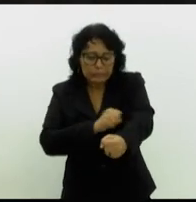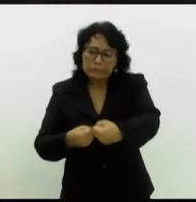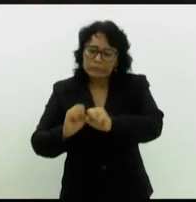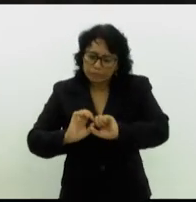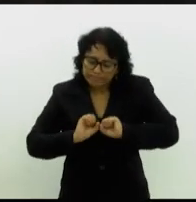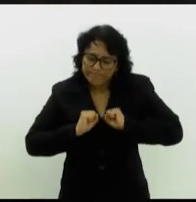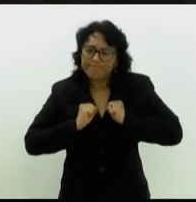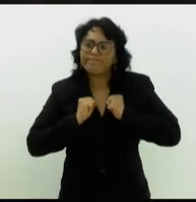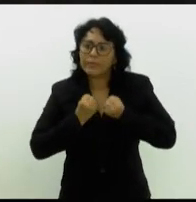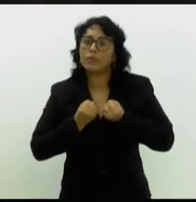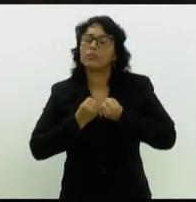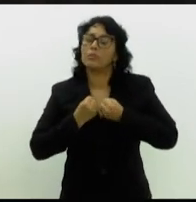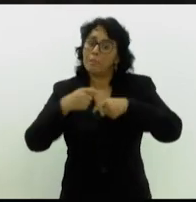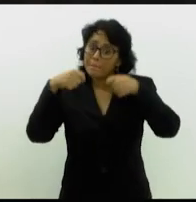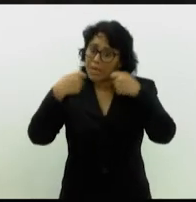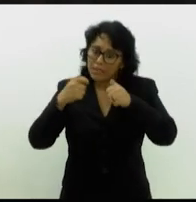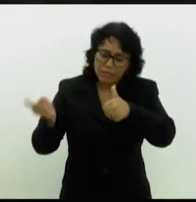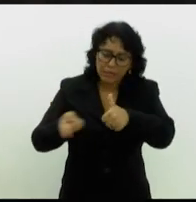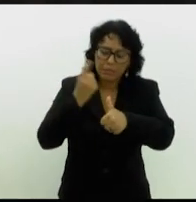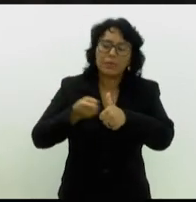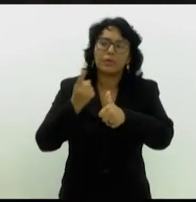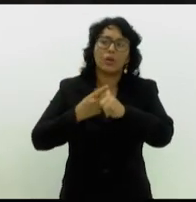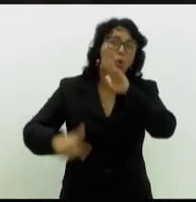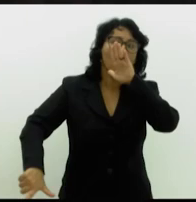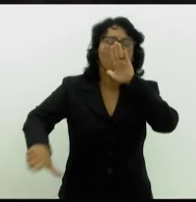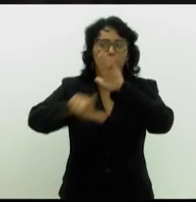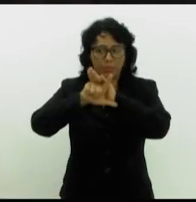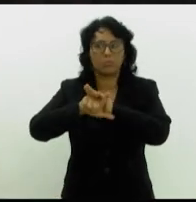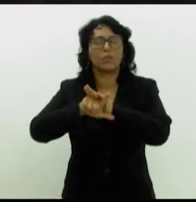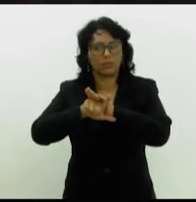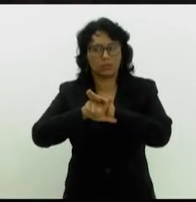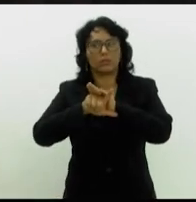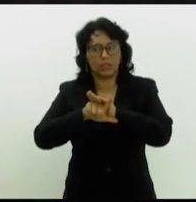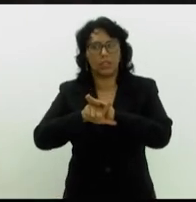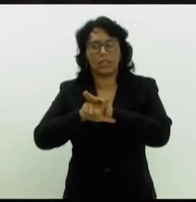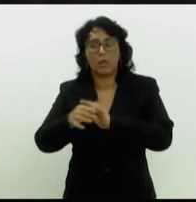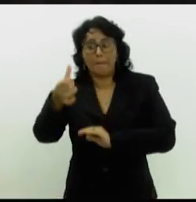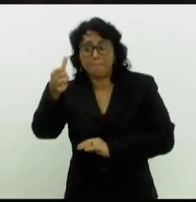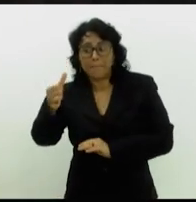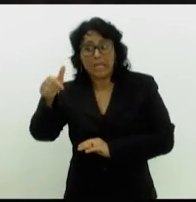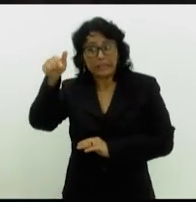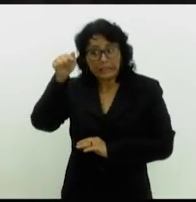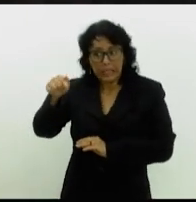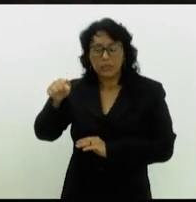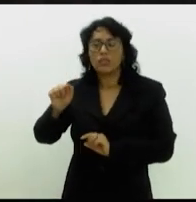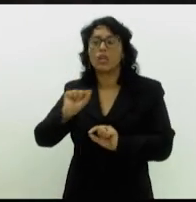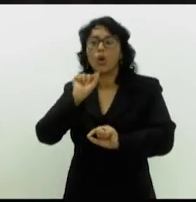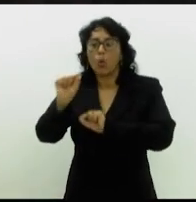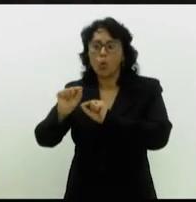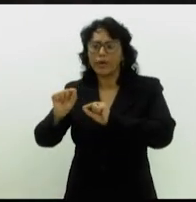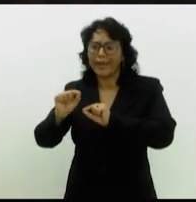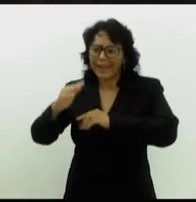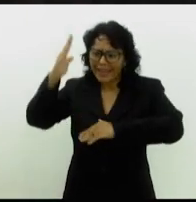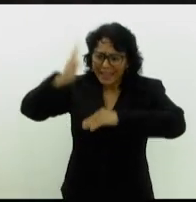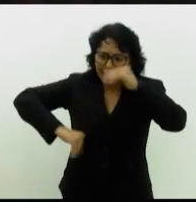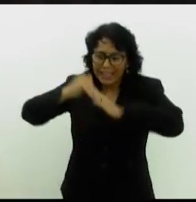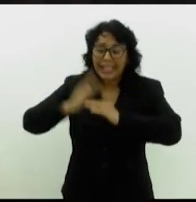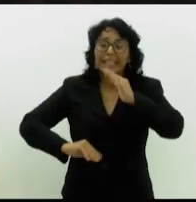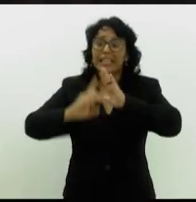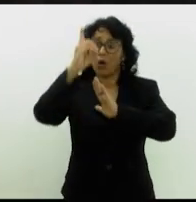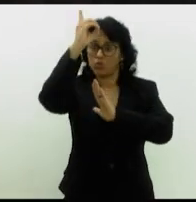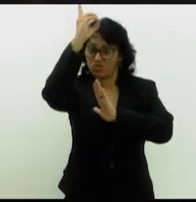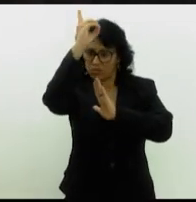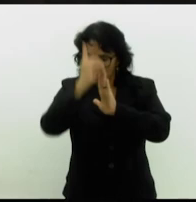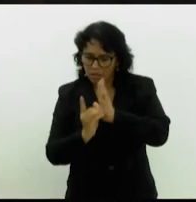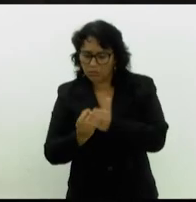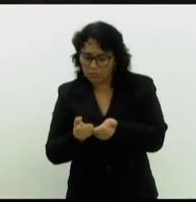o cumprimento da lei 67 que regulamenta a função de animador cultural outro aspecto também que